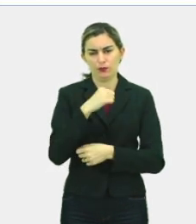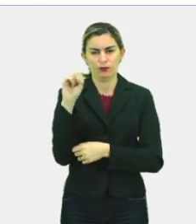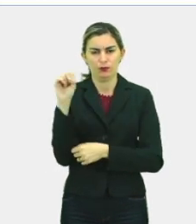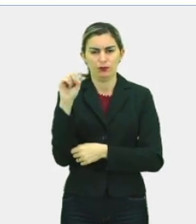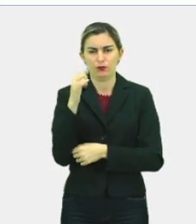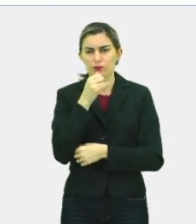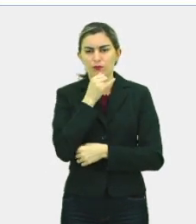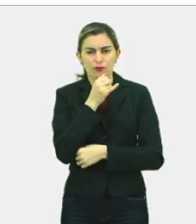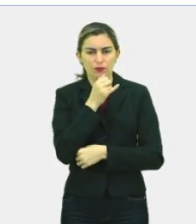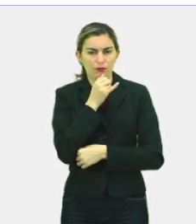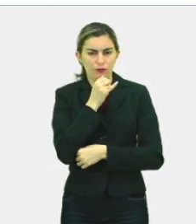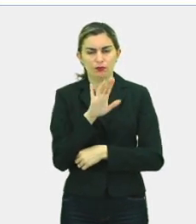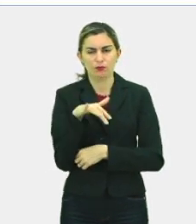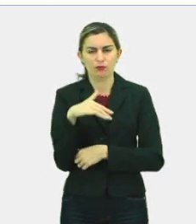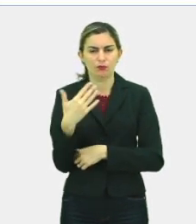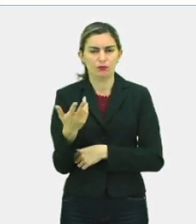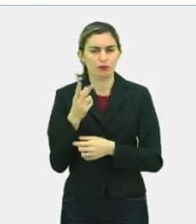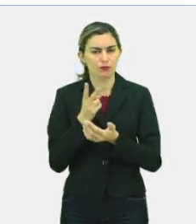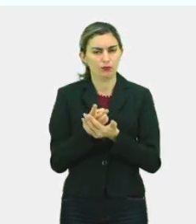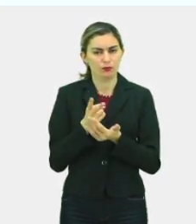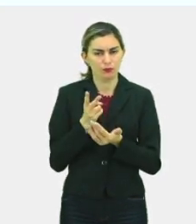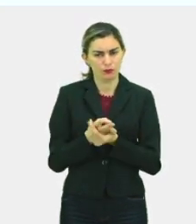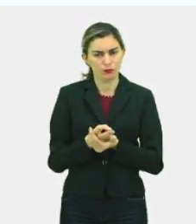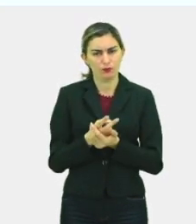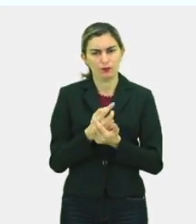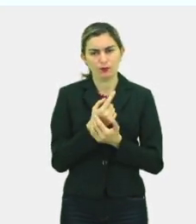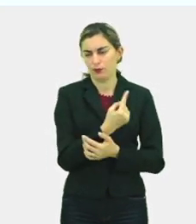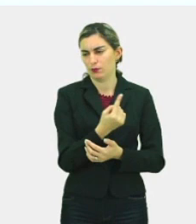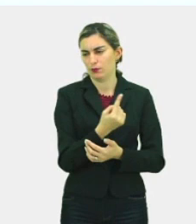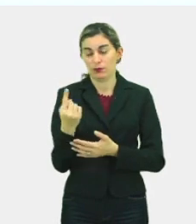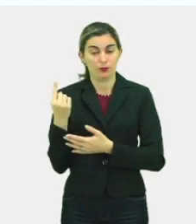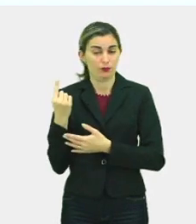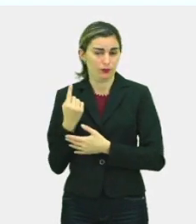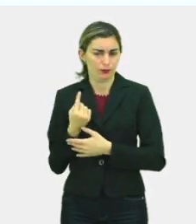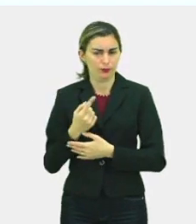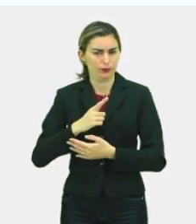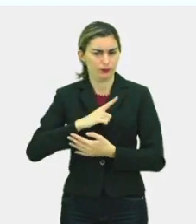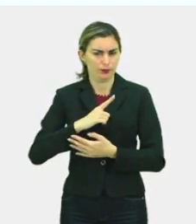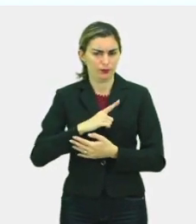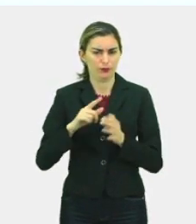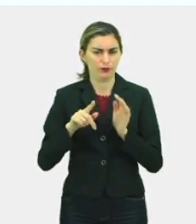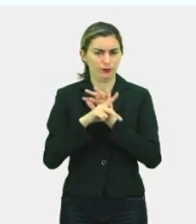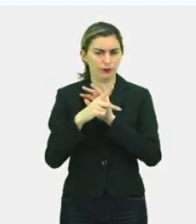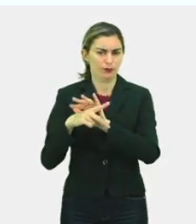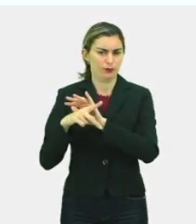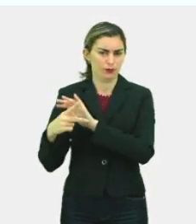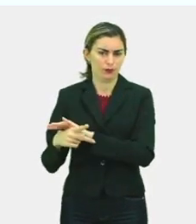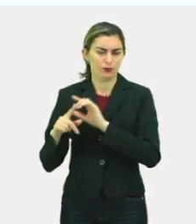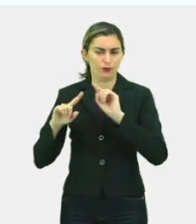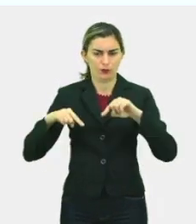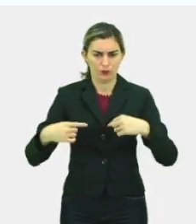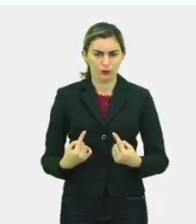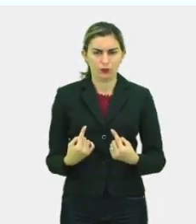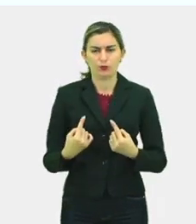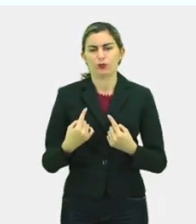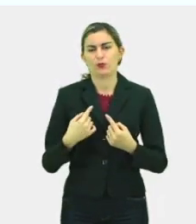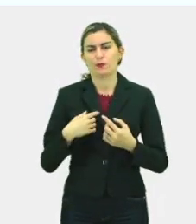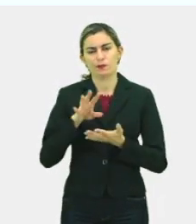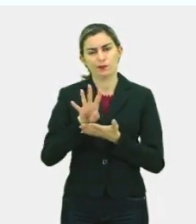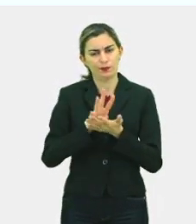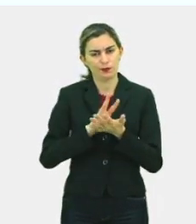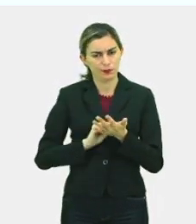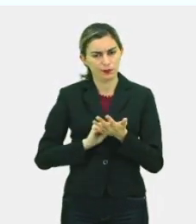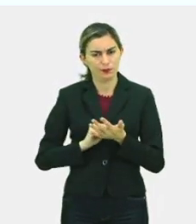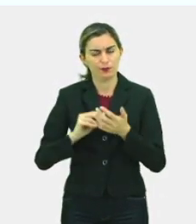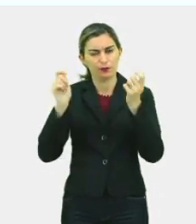por exemplo. Então, é sempre individual e tem a especificidade daquela luta,